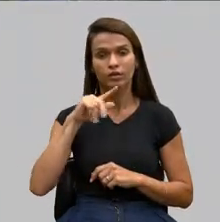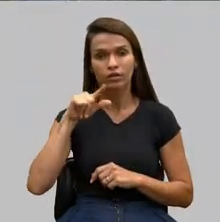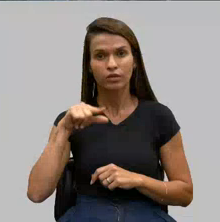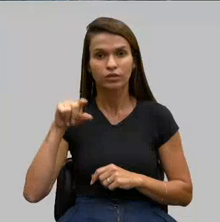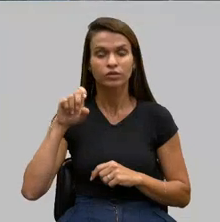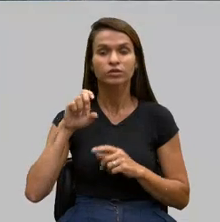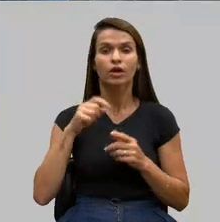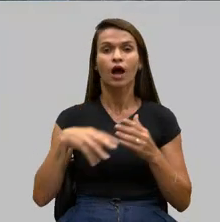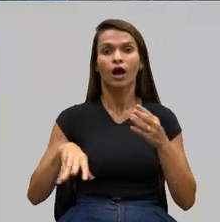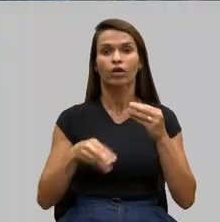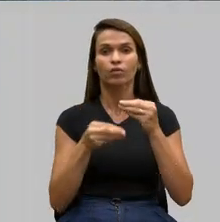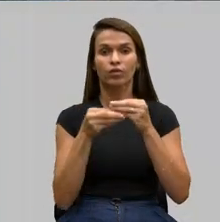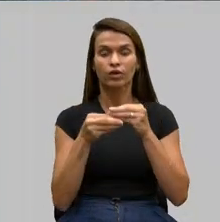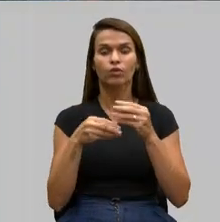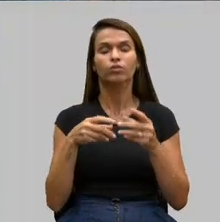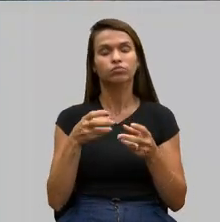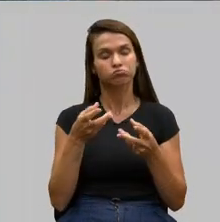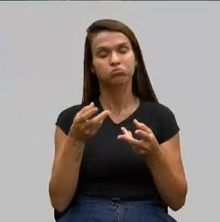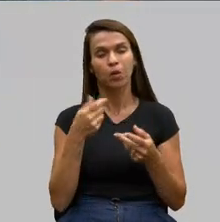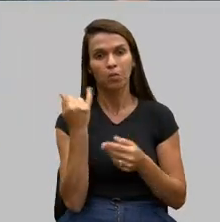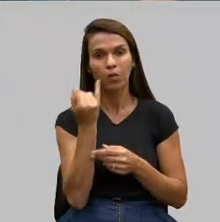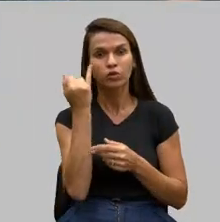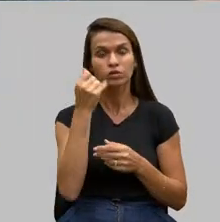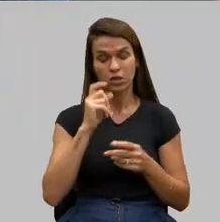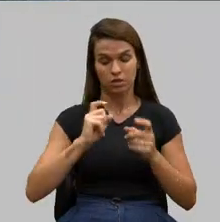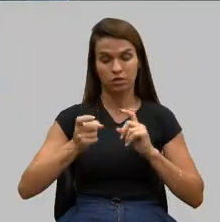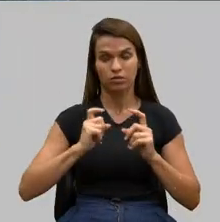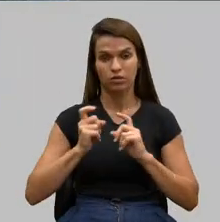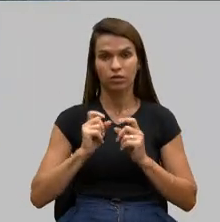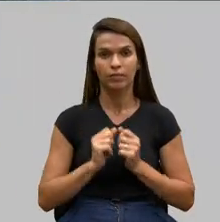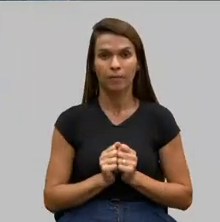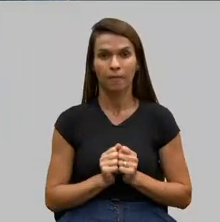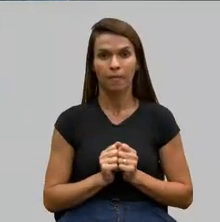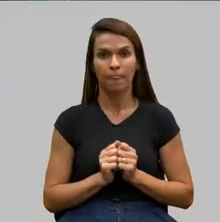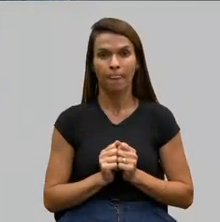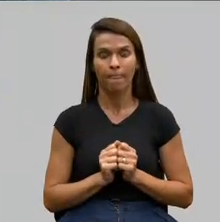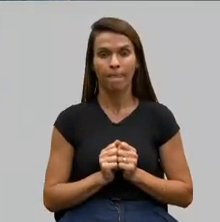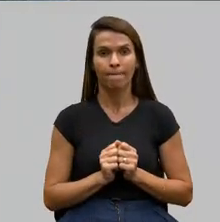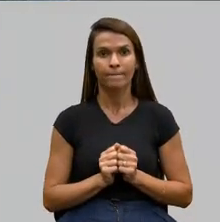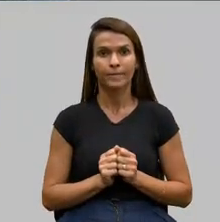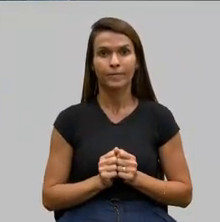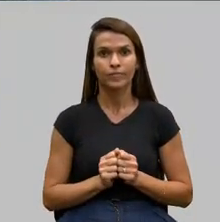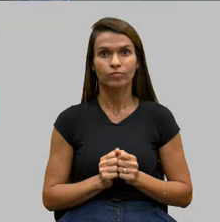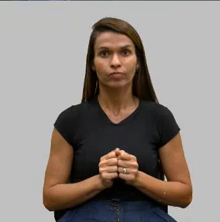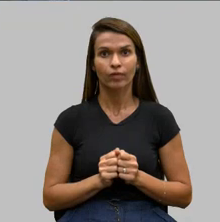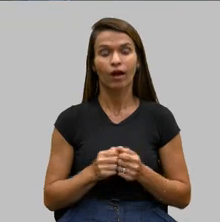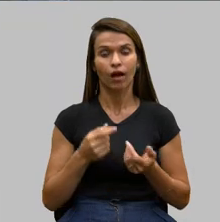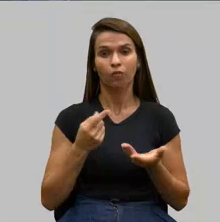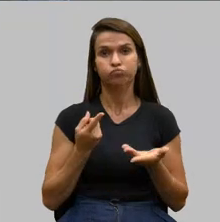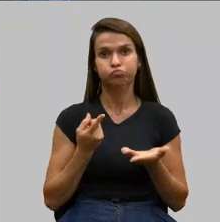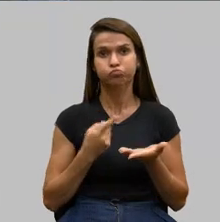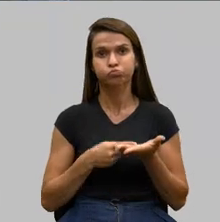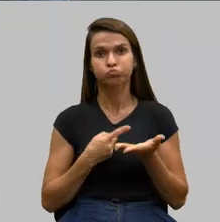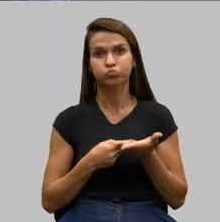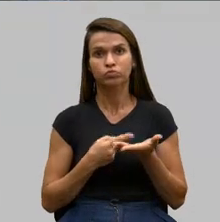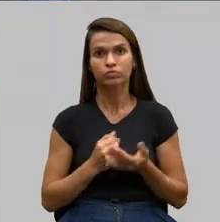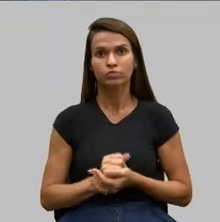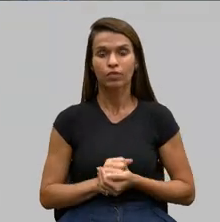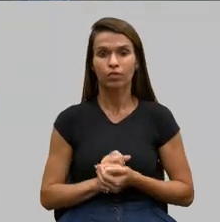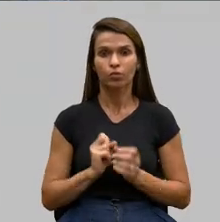convidados que achar pertinentes para essa reunião endeu aí combina a data